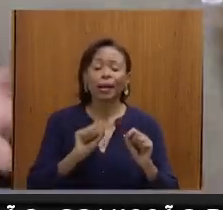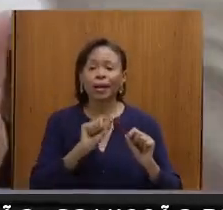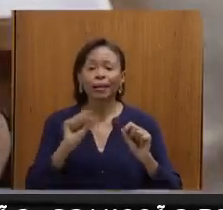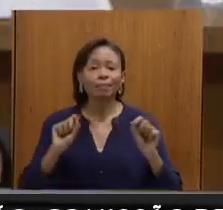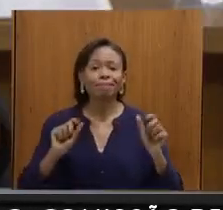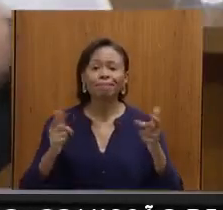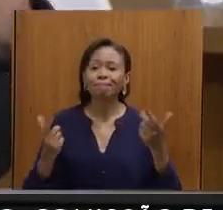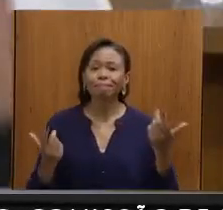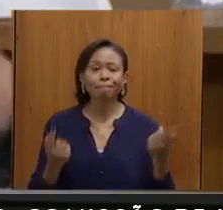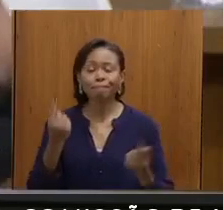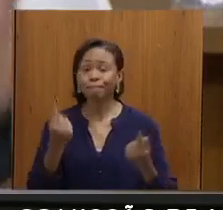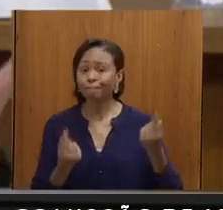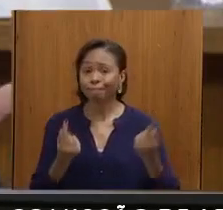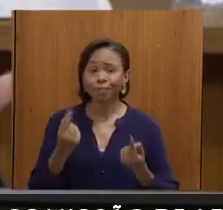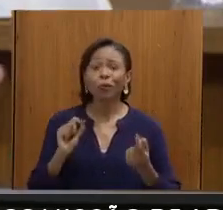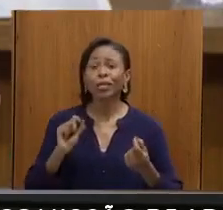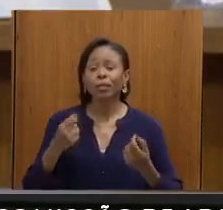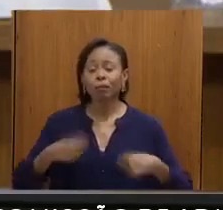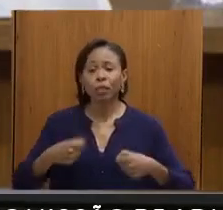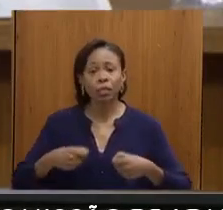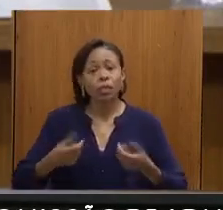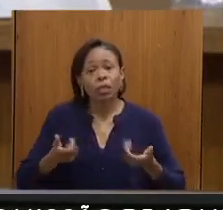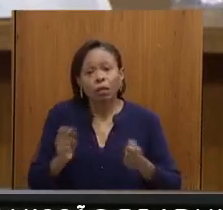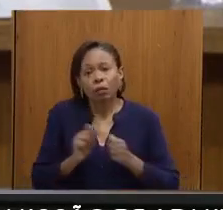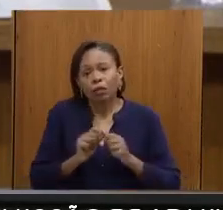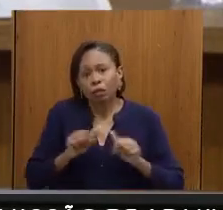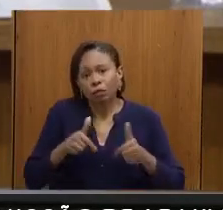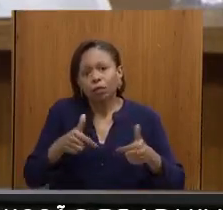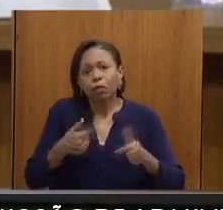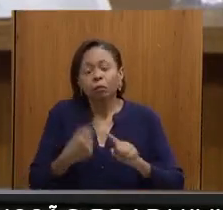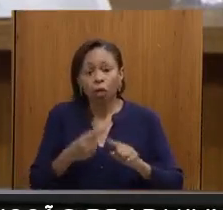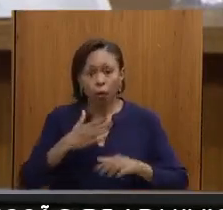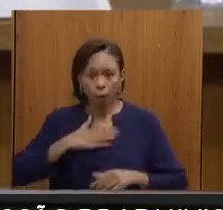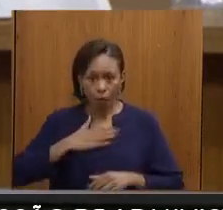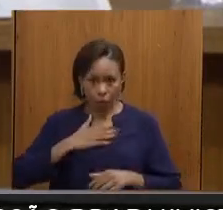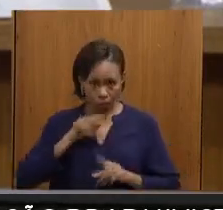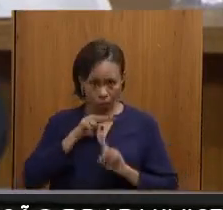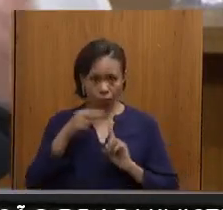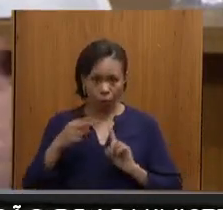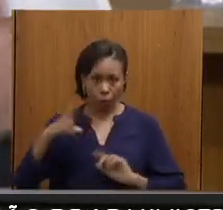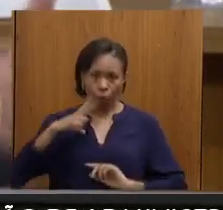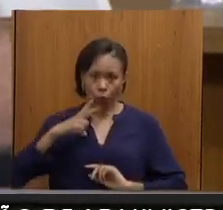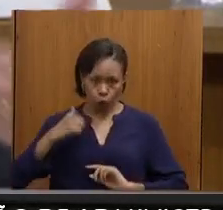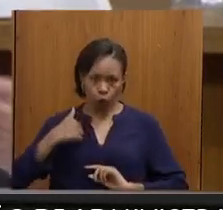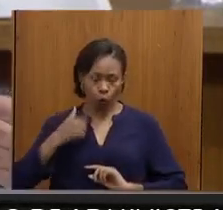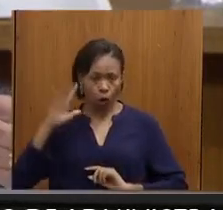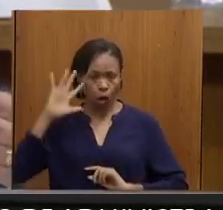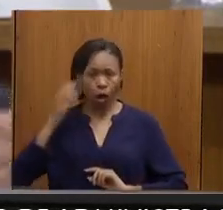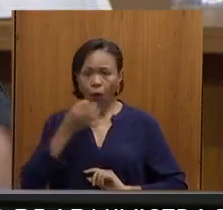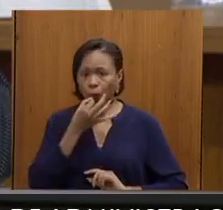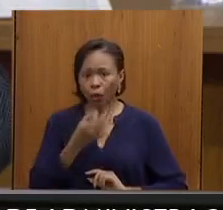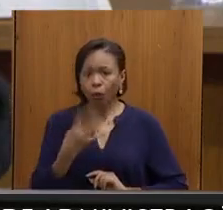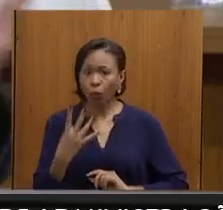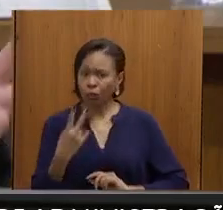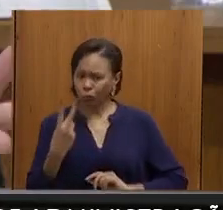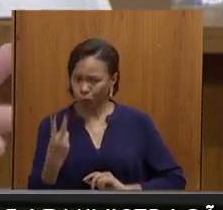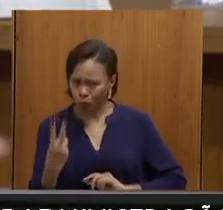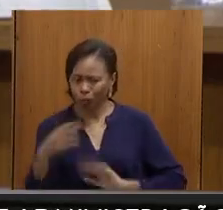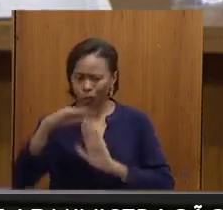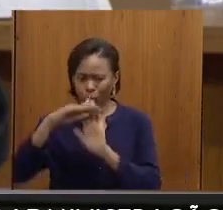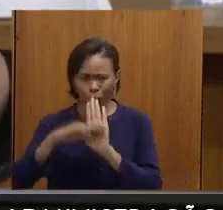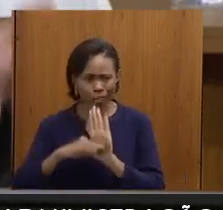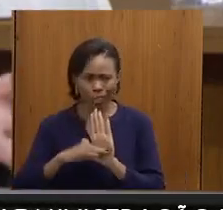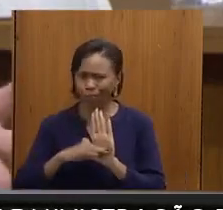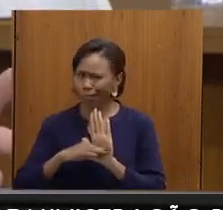modelo, o que mais deve ser feito, porque, na minha visão individual, os 42 programas não cobrem